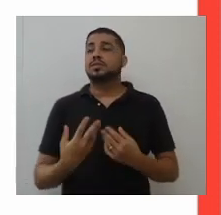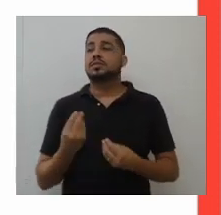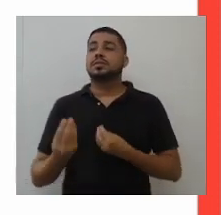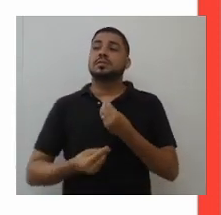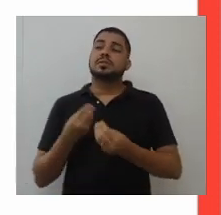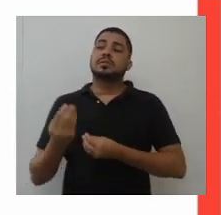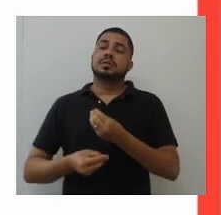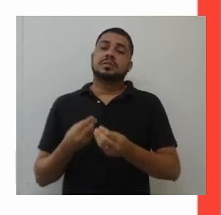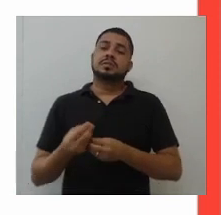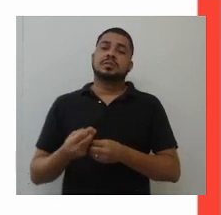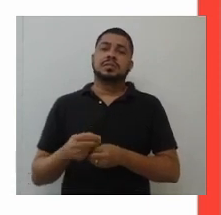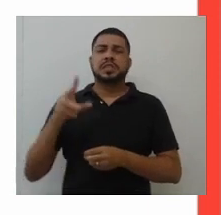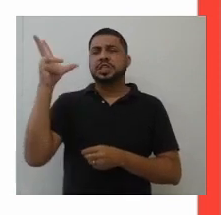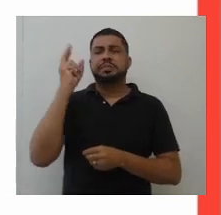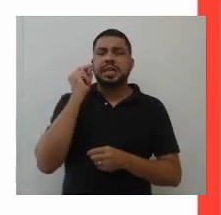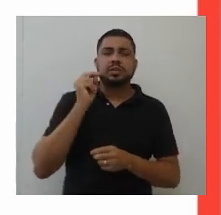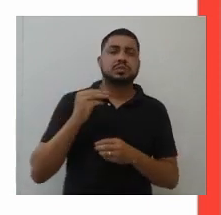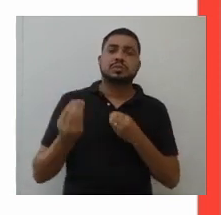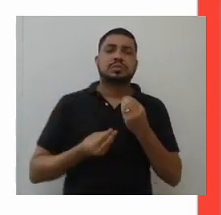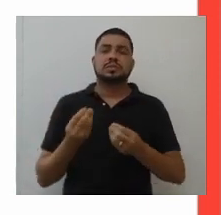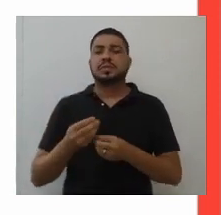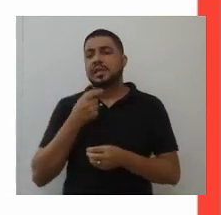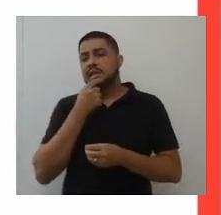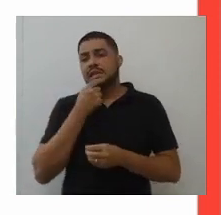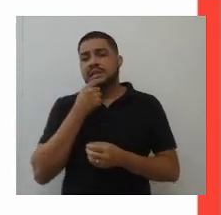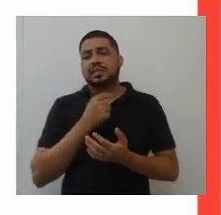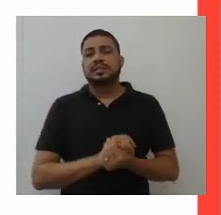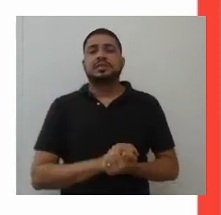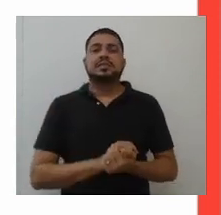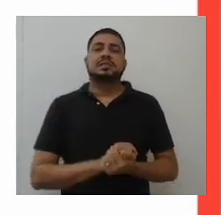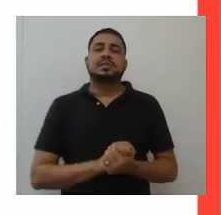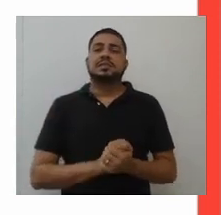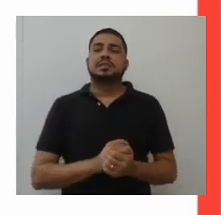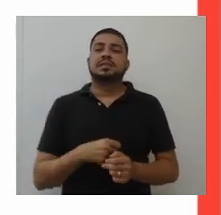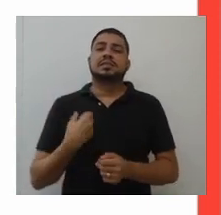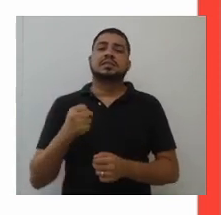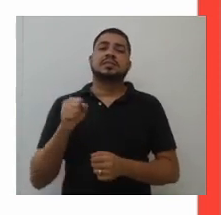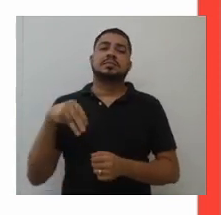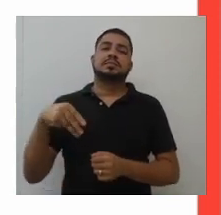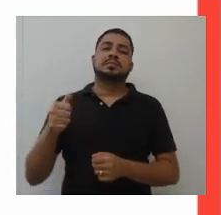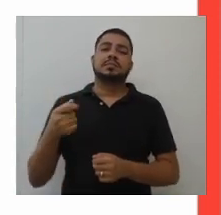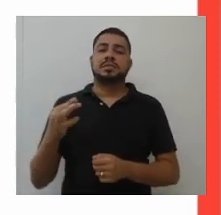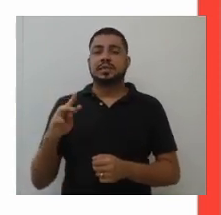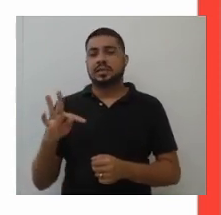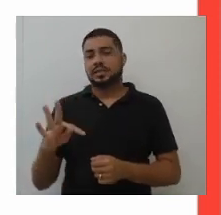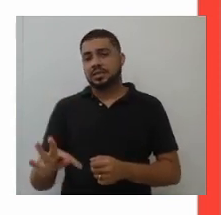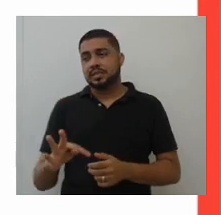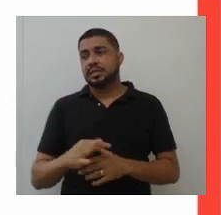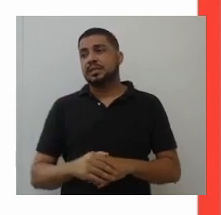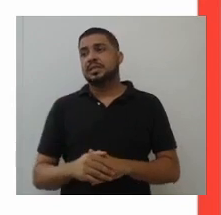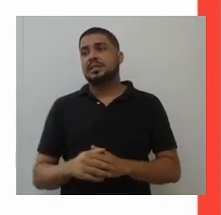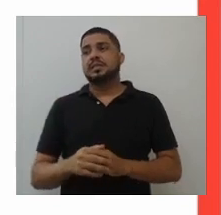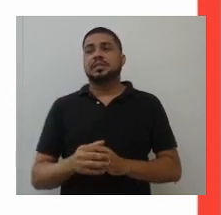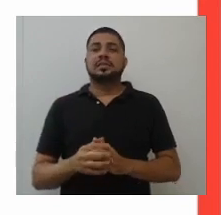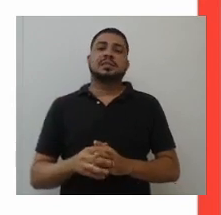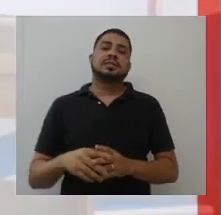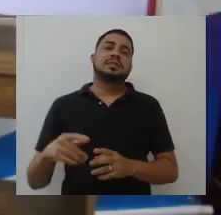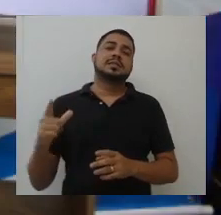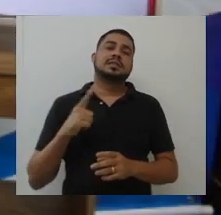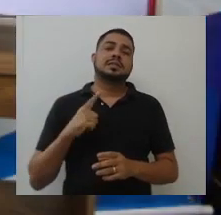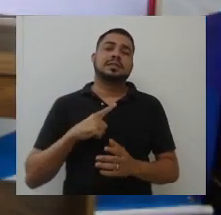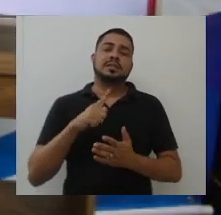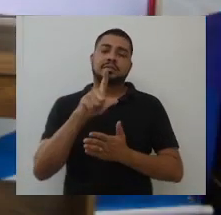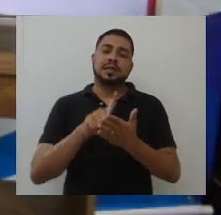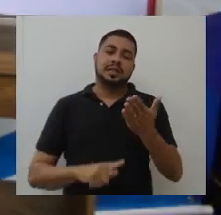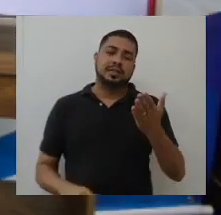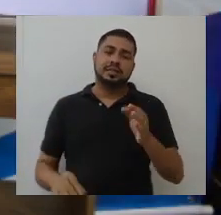é que seria então o esperto, Rafael, em inglês? Esperto em inglês vai ser o smart, tá? Smart. Então, isso aí, eu tenho só uma lista